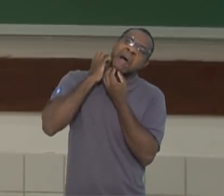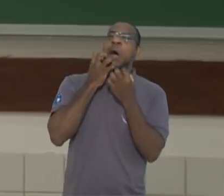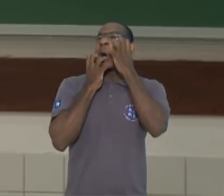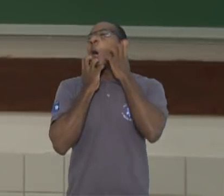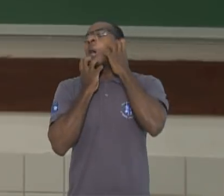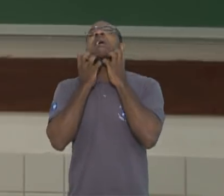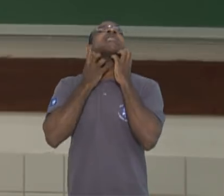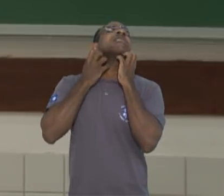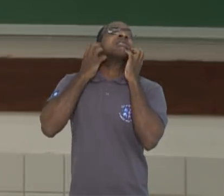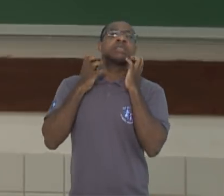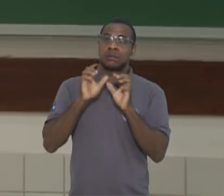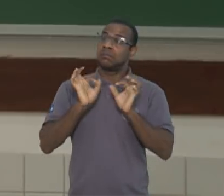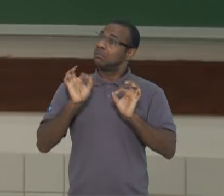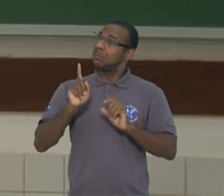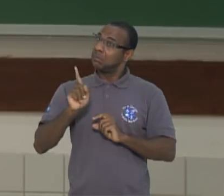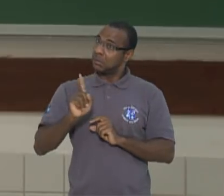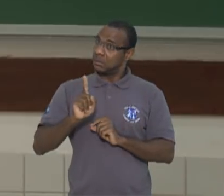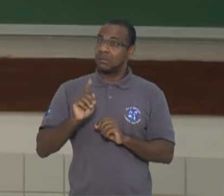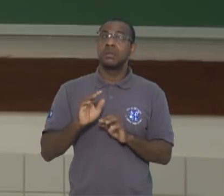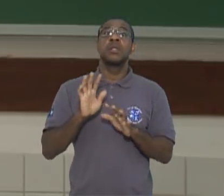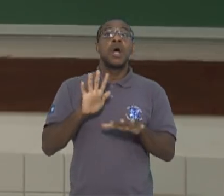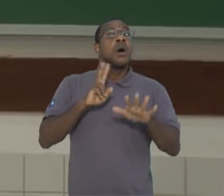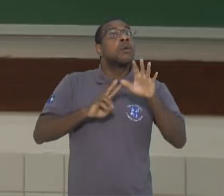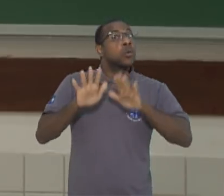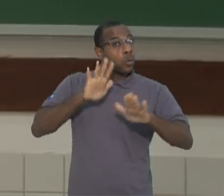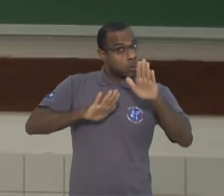pode machucar, tá bom? Sempre com muito